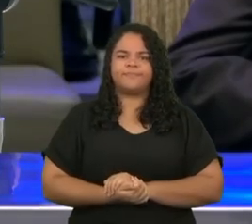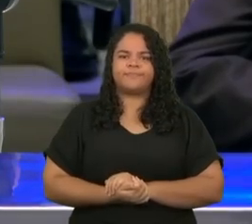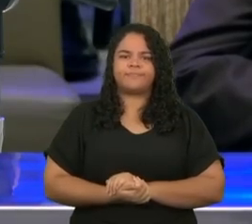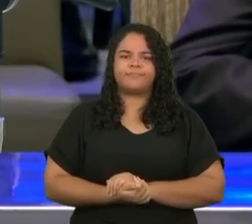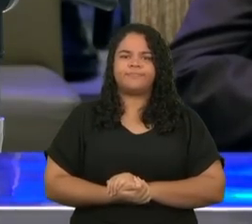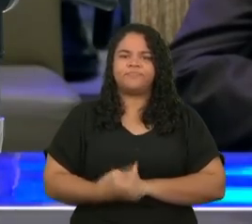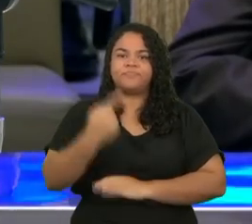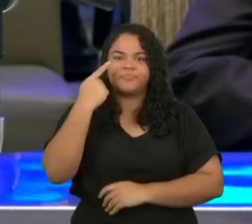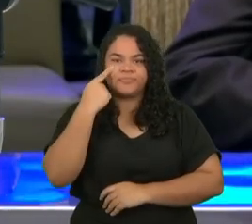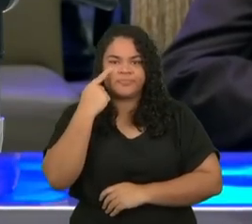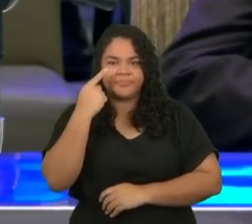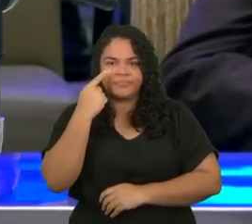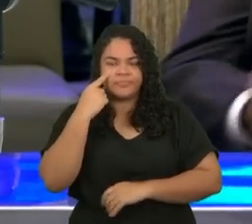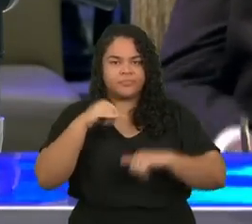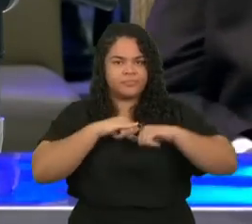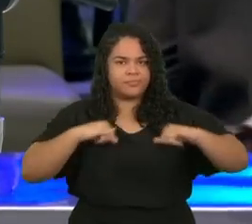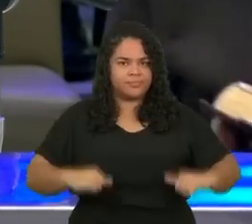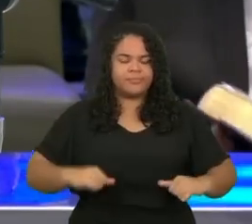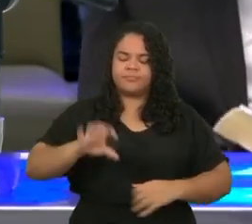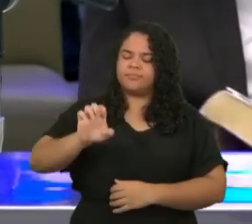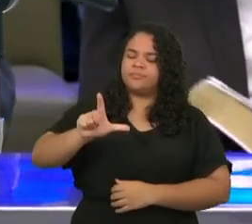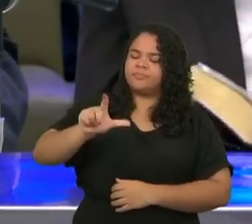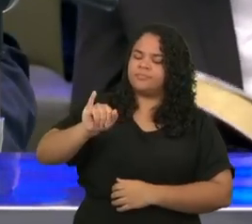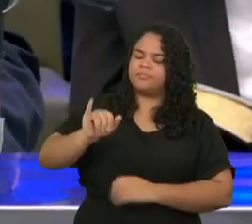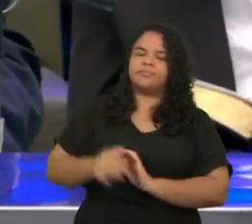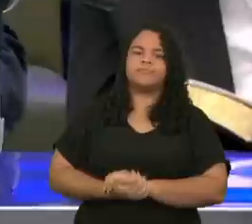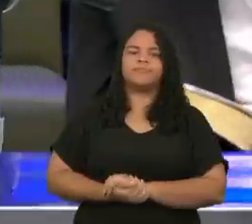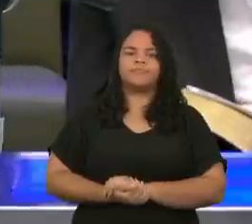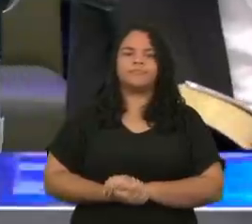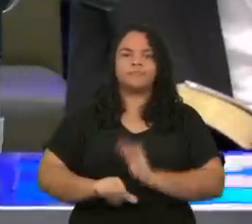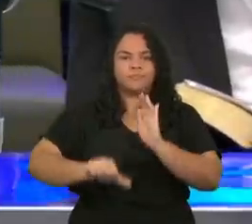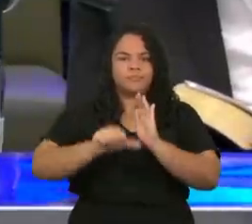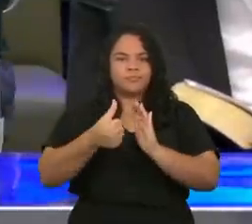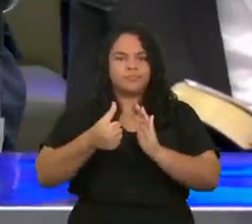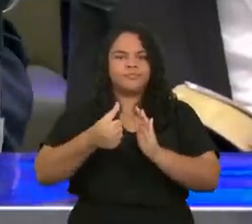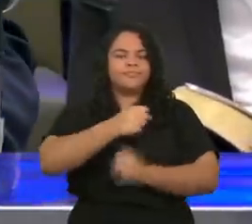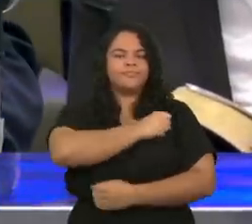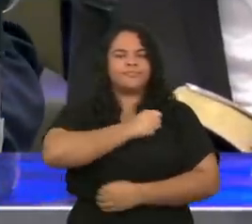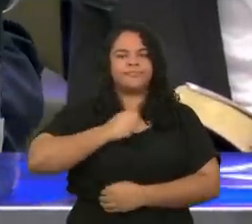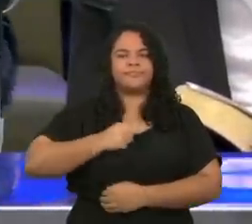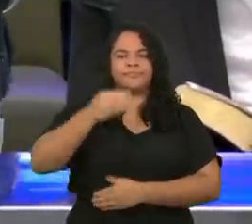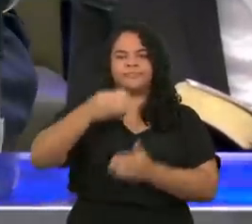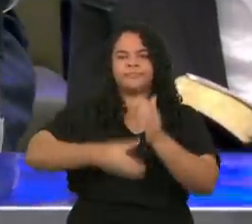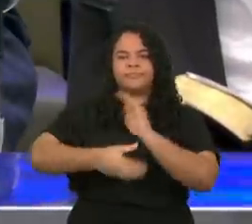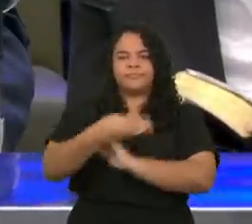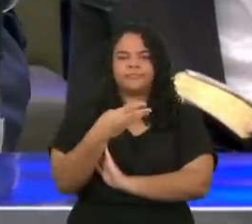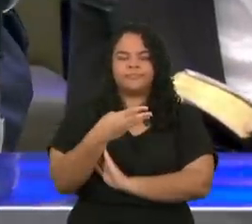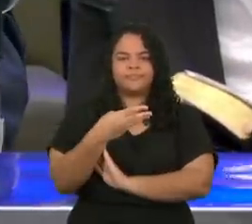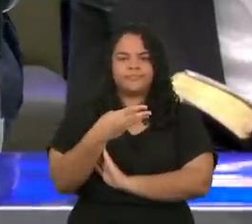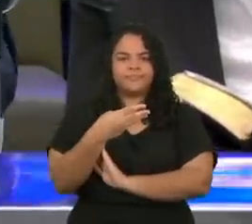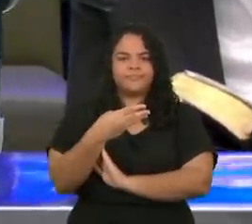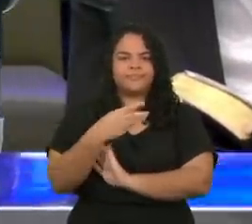Primeiro Samuel Ele O sacerdote em Israel primeiro livro de Samuel Capítulo 3 e